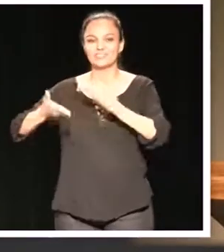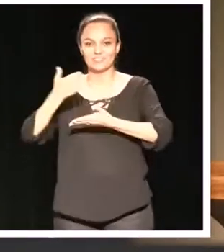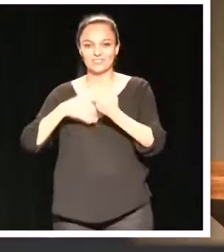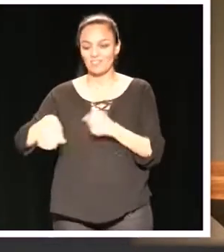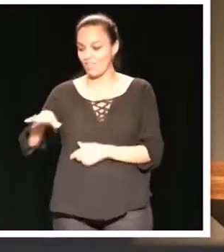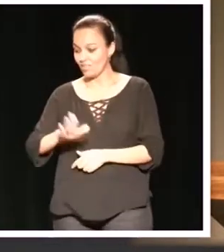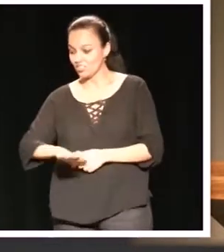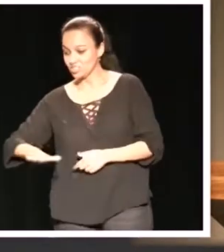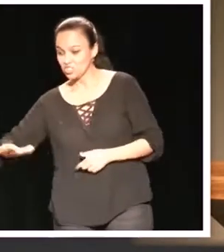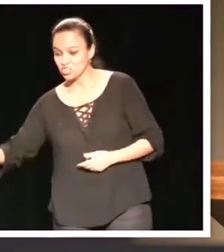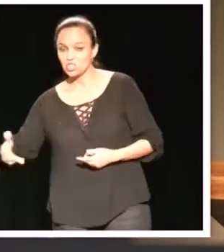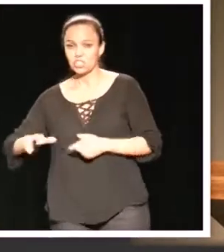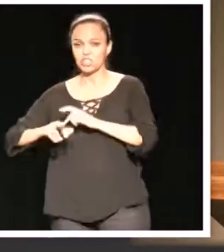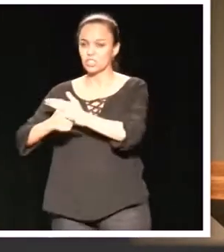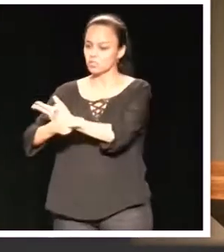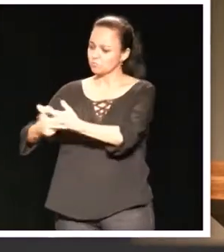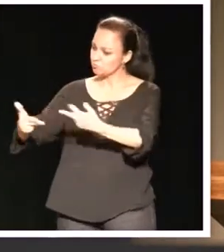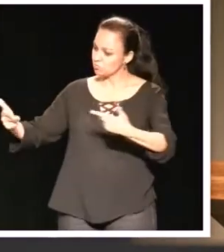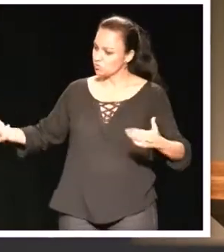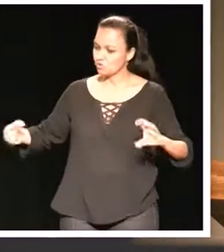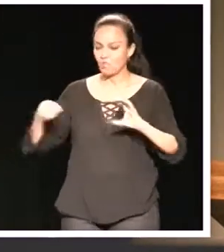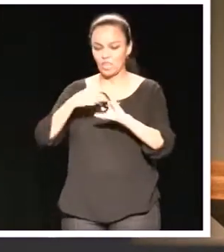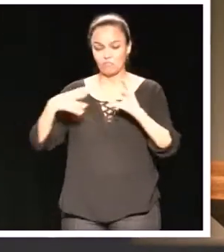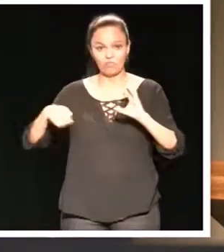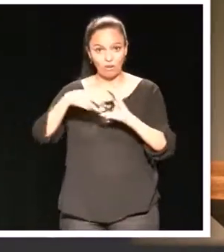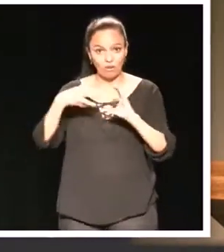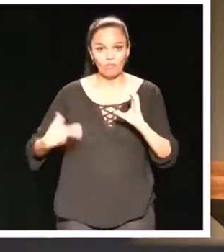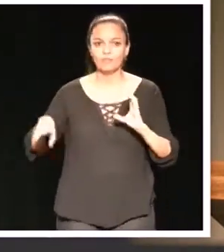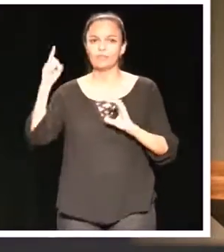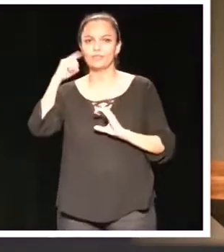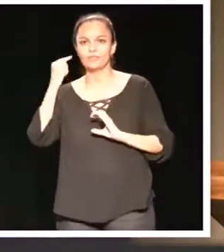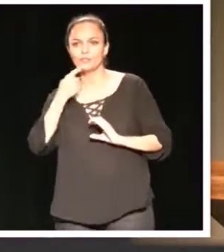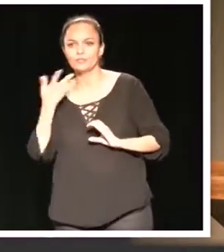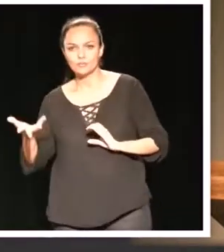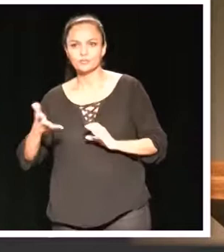crianças de diferentes características, incluindo os surdos e outros.